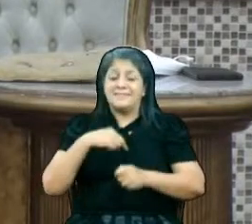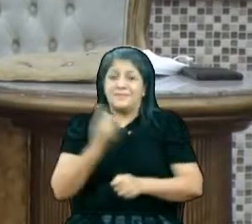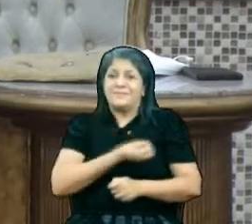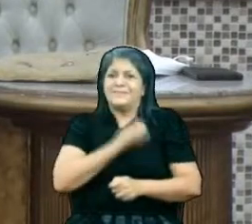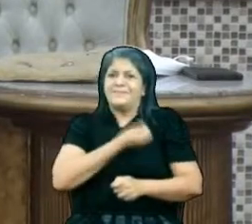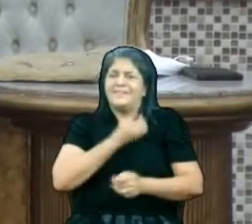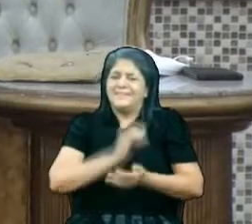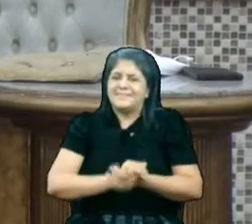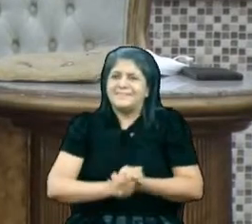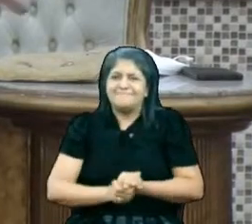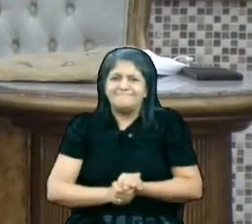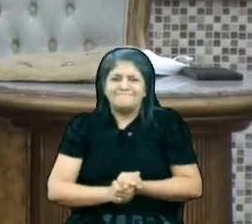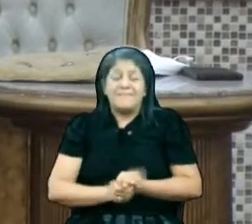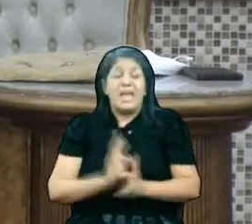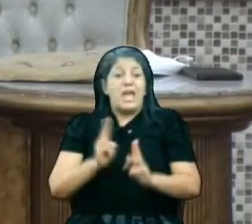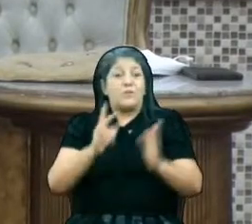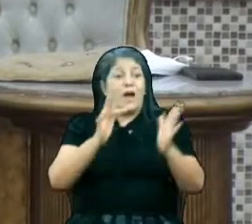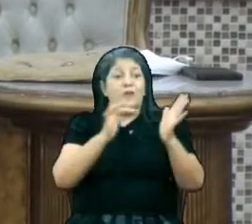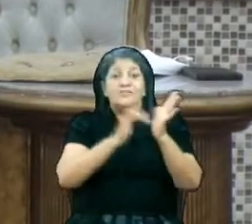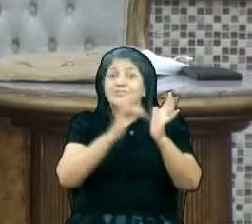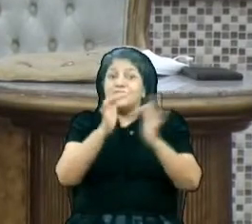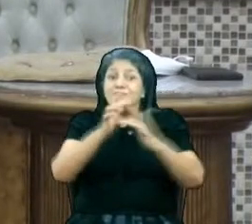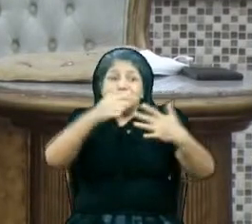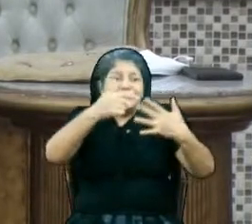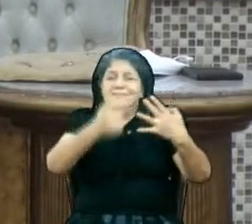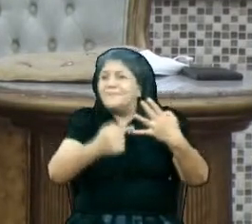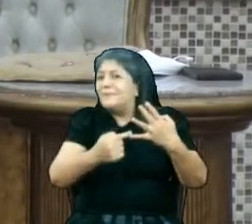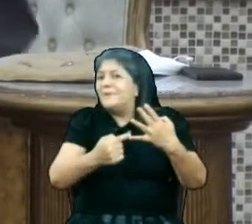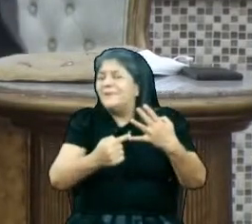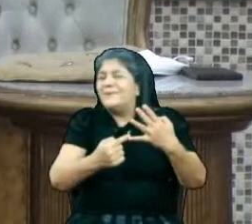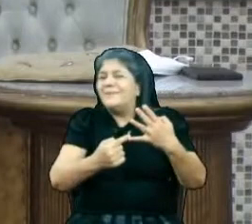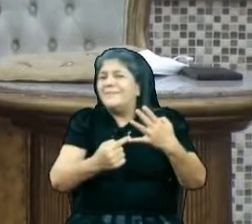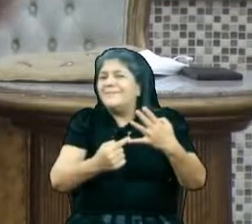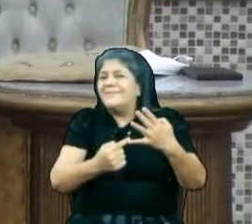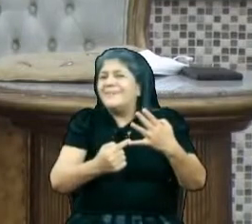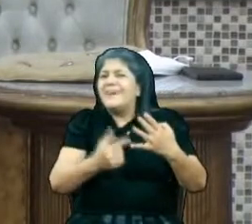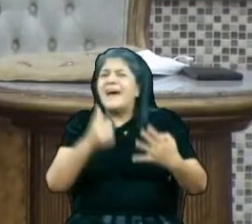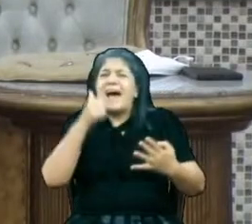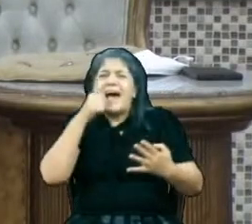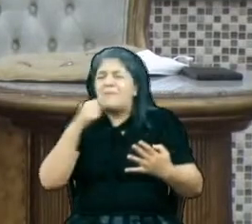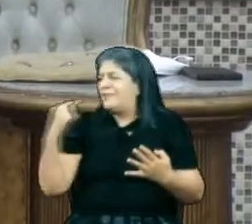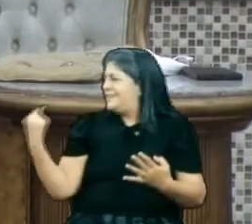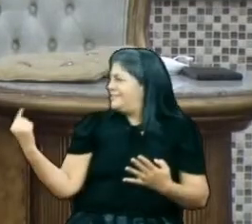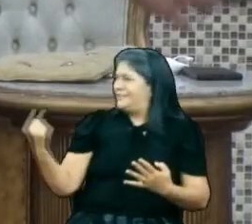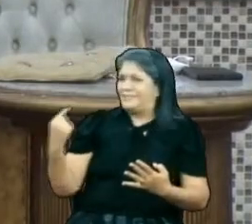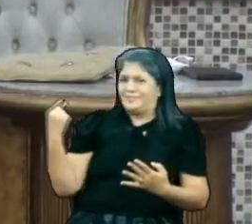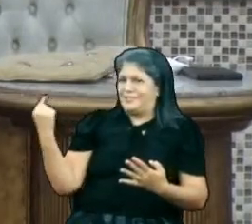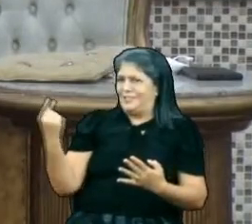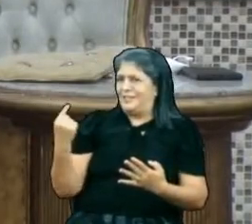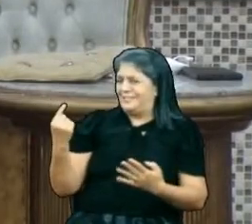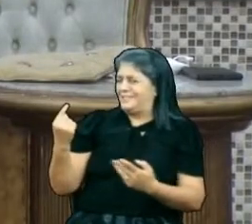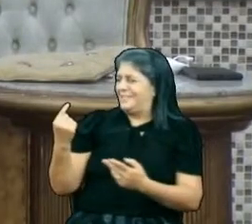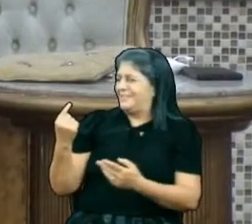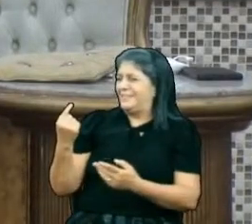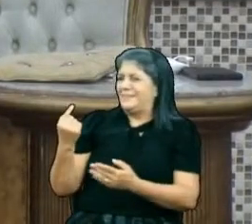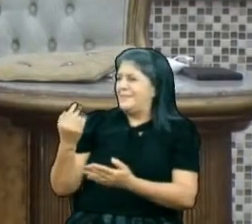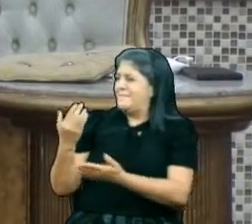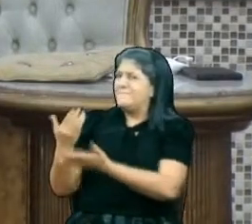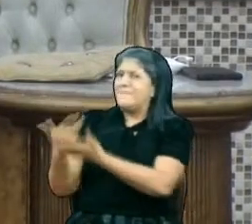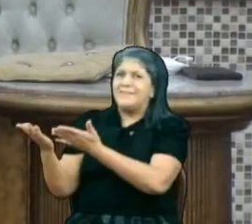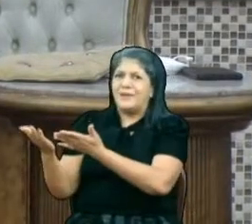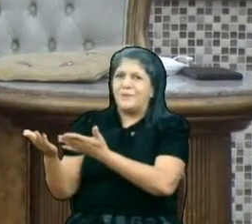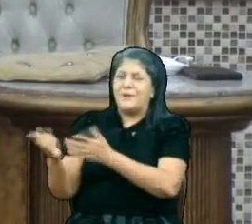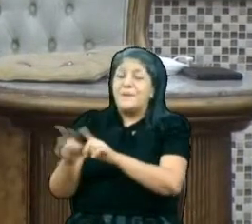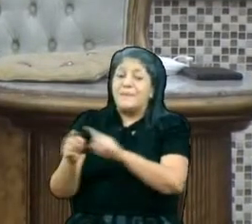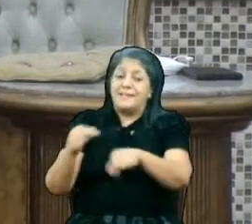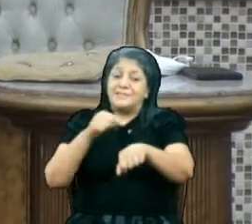parábola diz a palavra diz que essa mulher ela perdeu sozinha moeda lá cês tão pegou sozinha